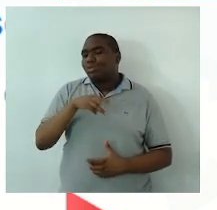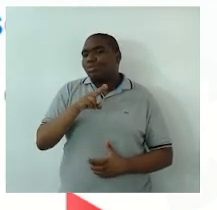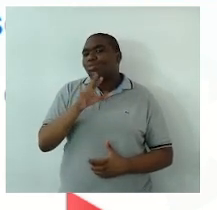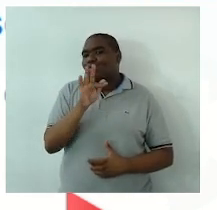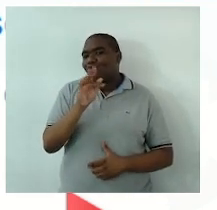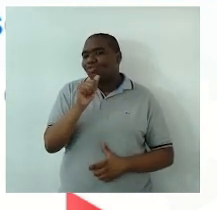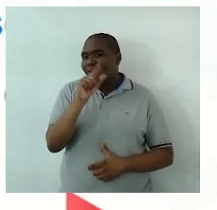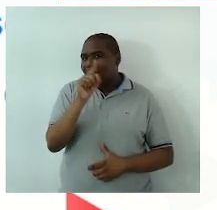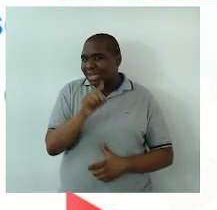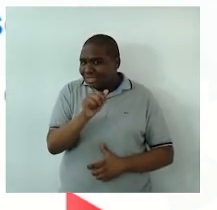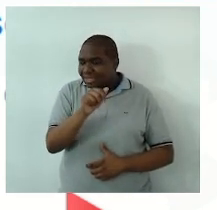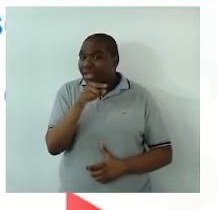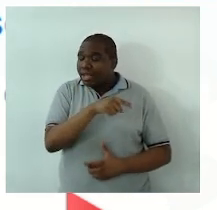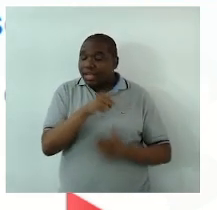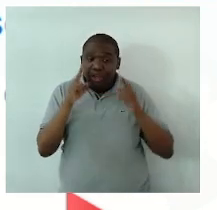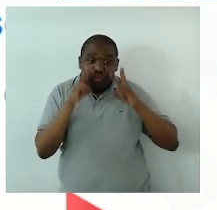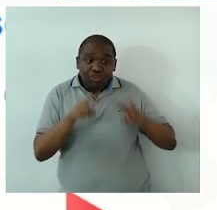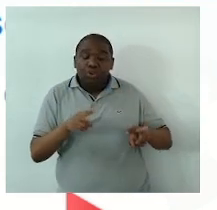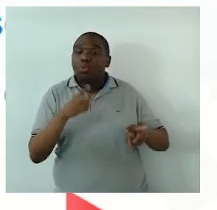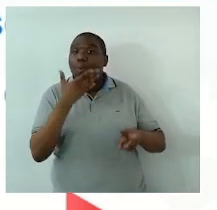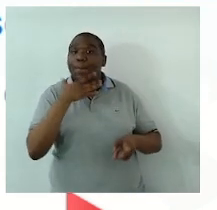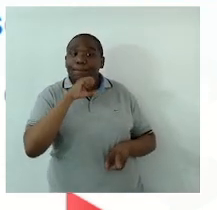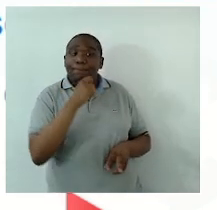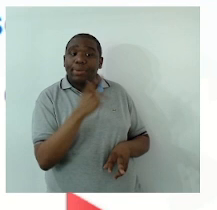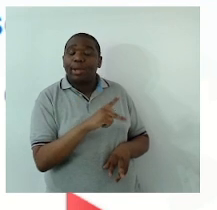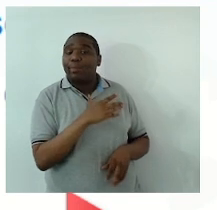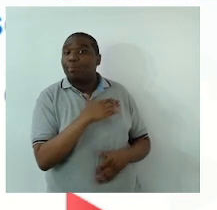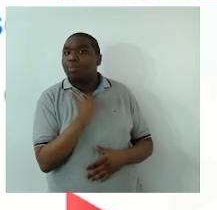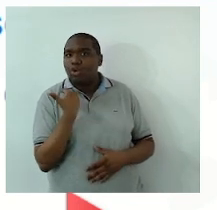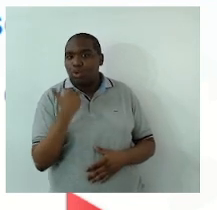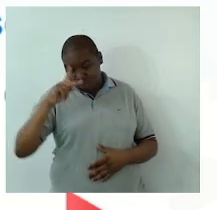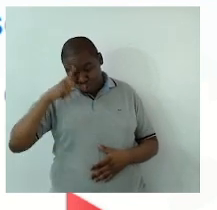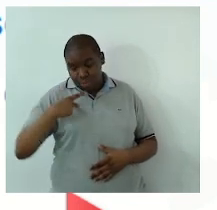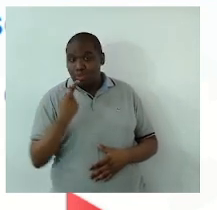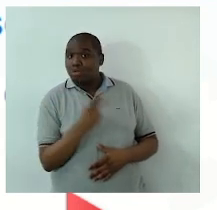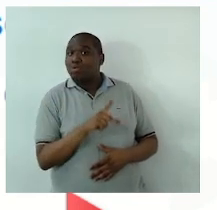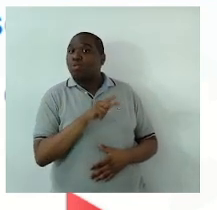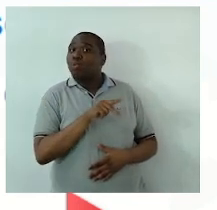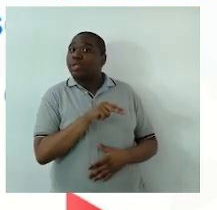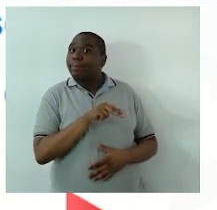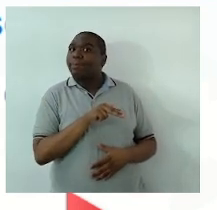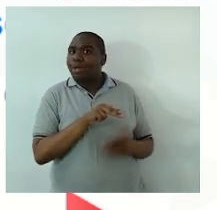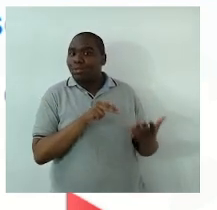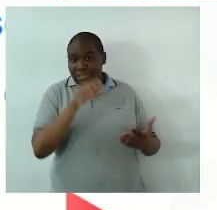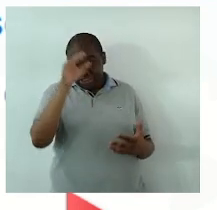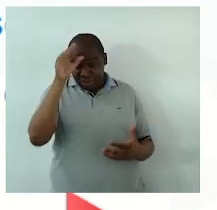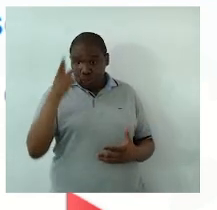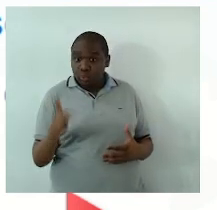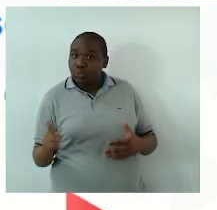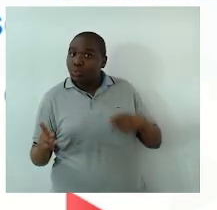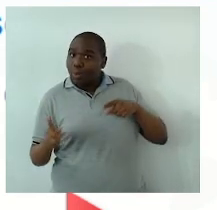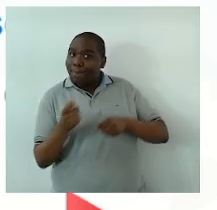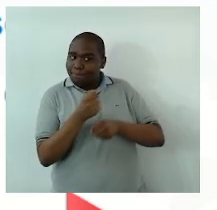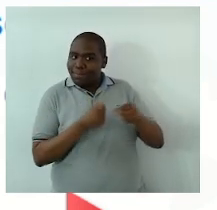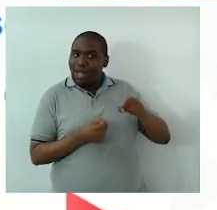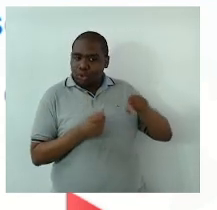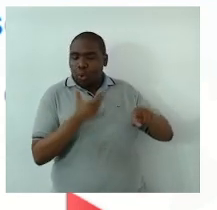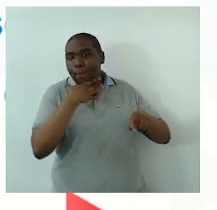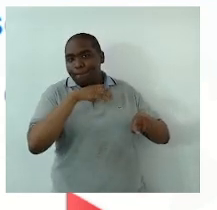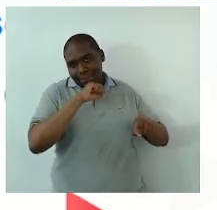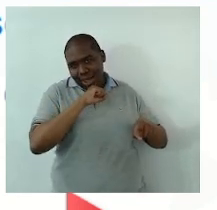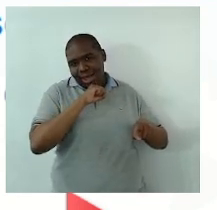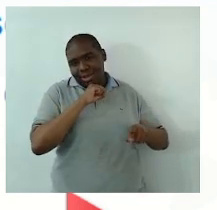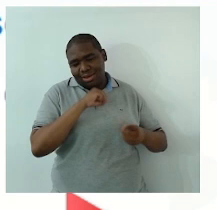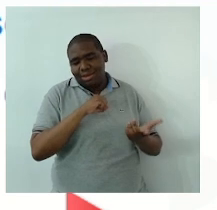após testemunhar a morte do seu pai, né, e ele vê que foi o próprio irmão de Mufasa, né, seu tio, que matou seu